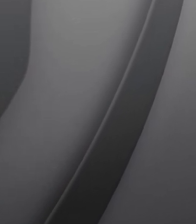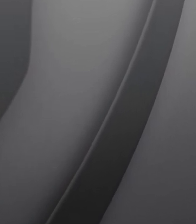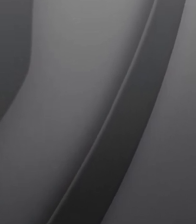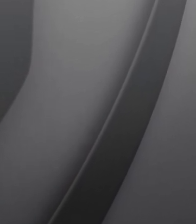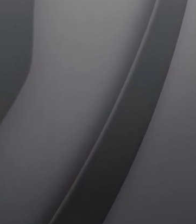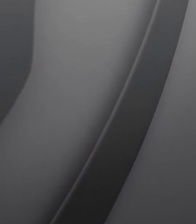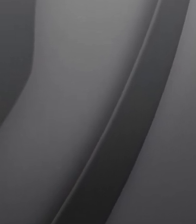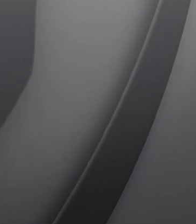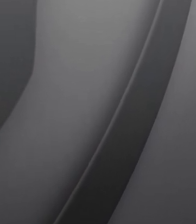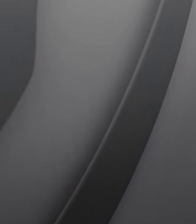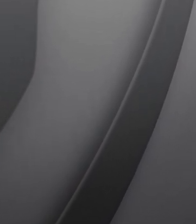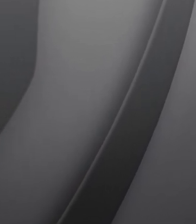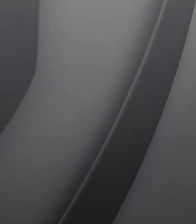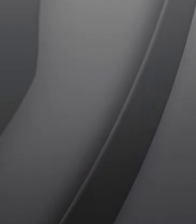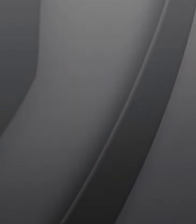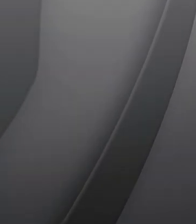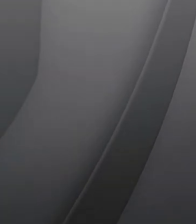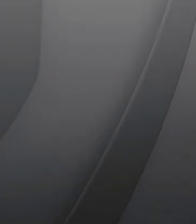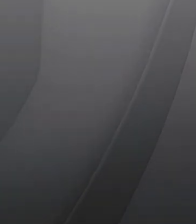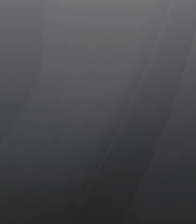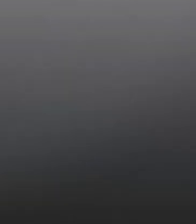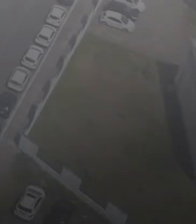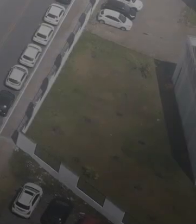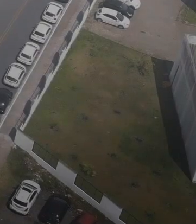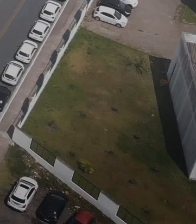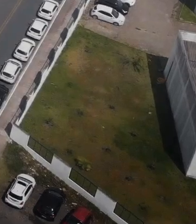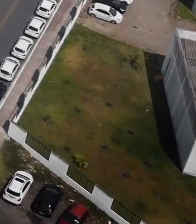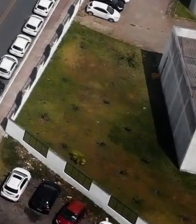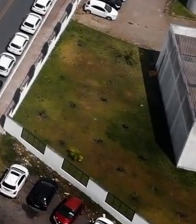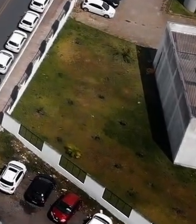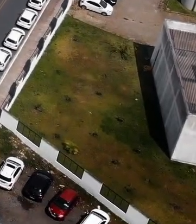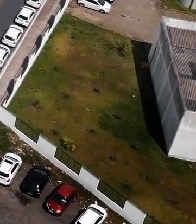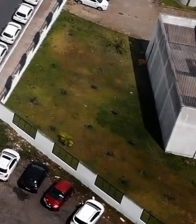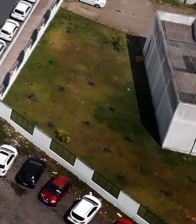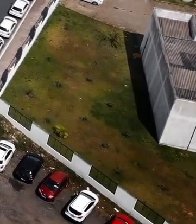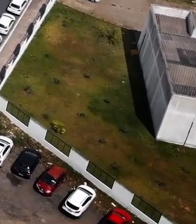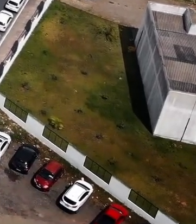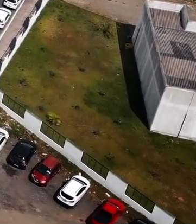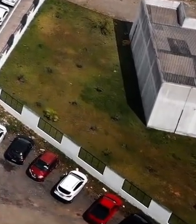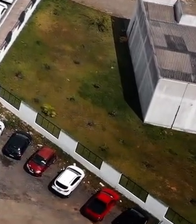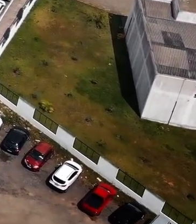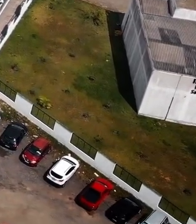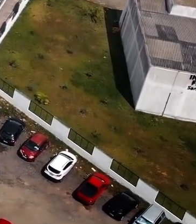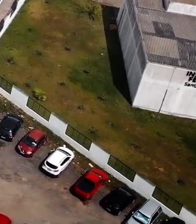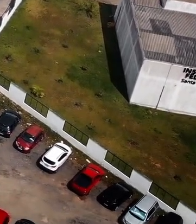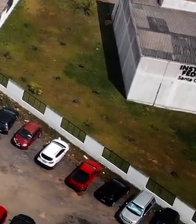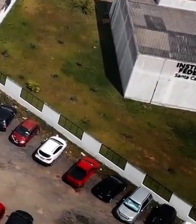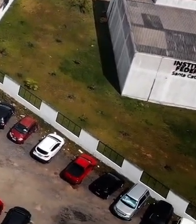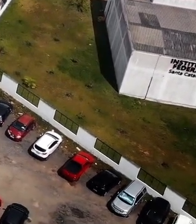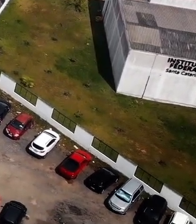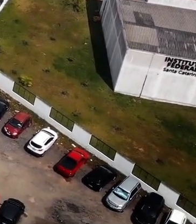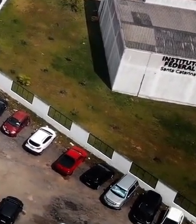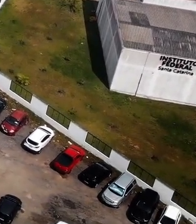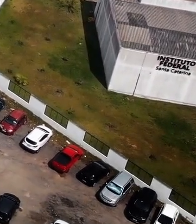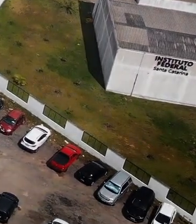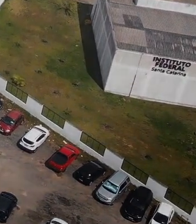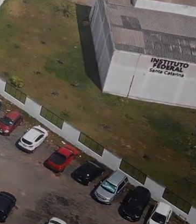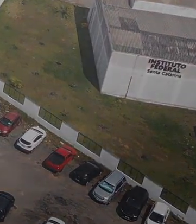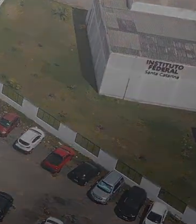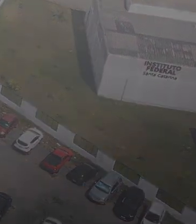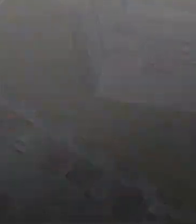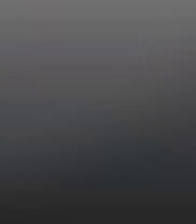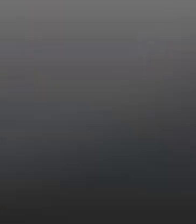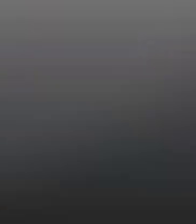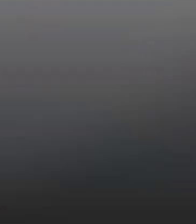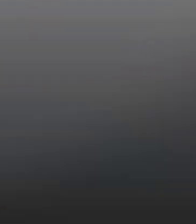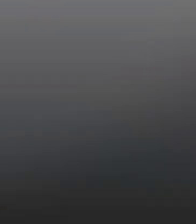Instagram e também no x acompanhe todo o conteúdo do poder legislativo nas redes